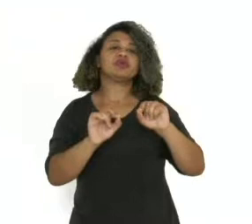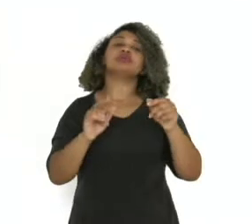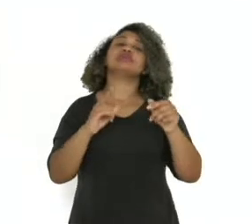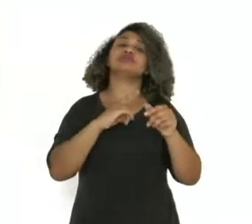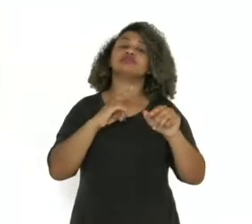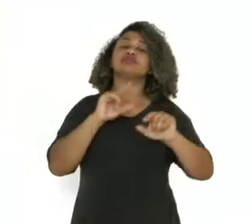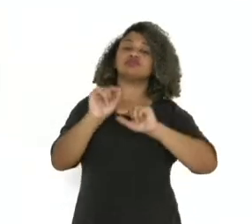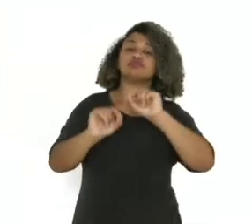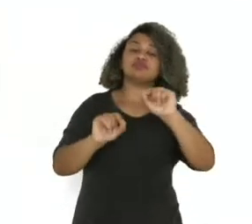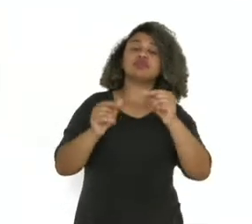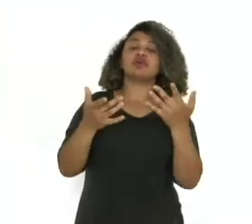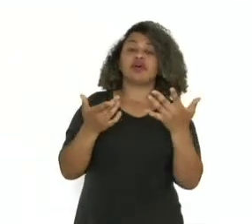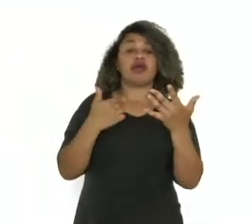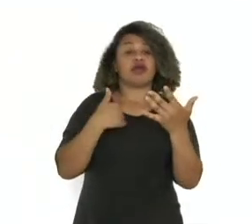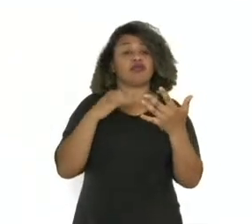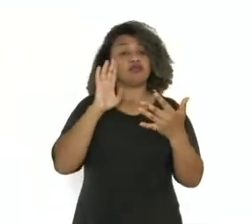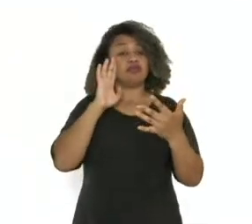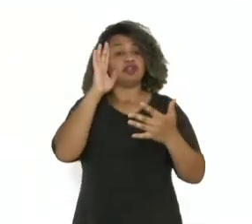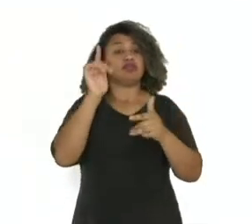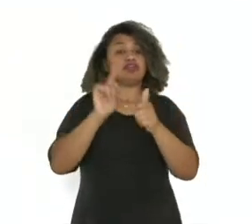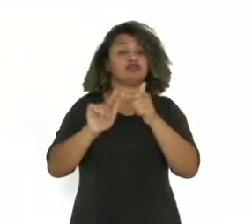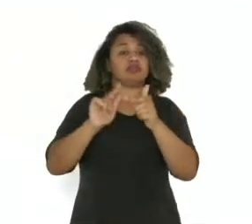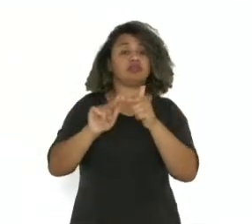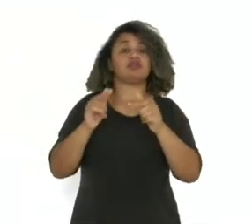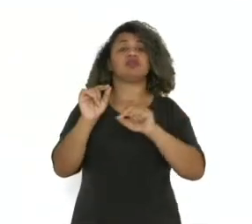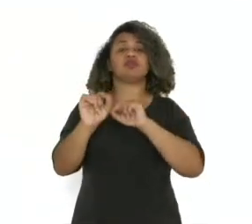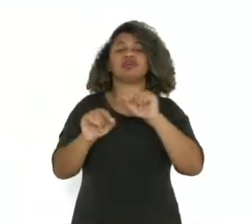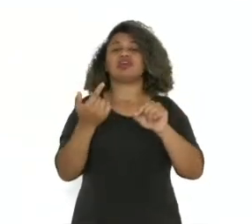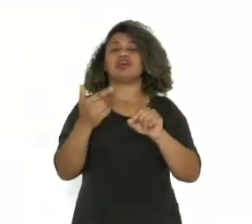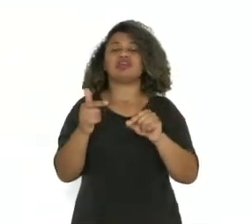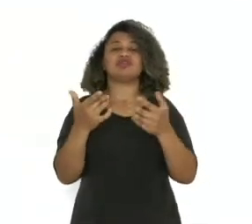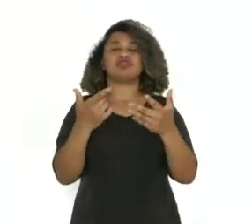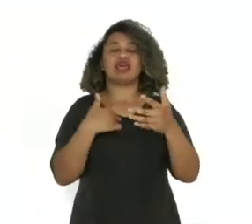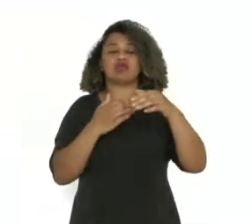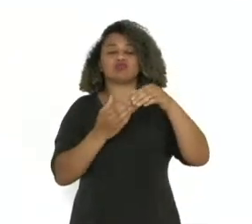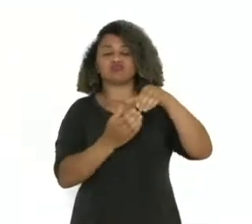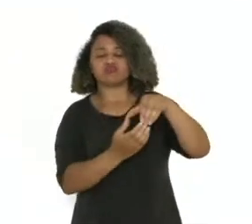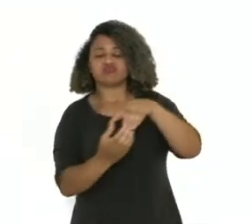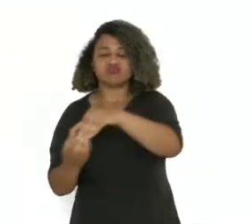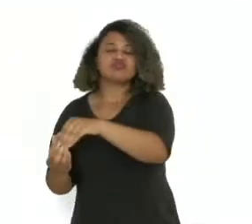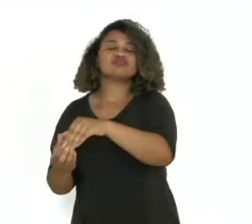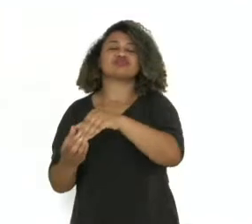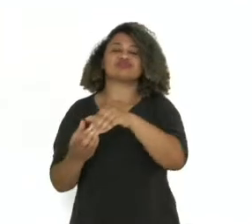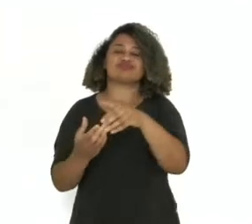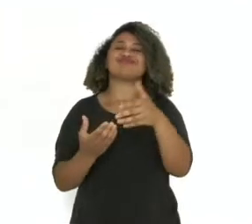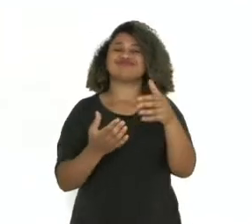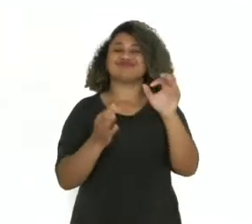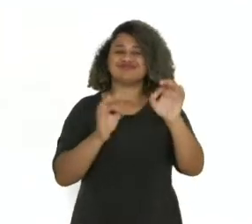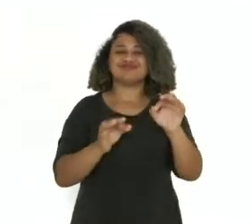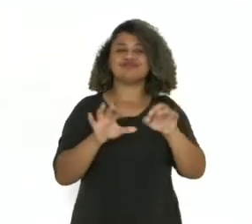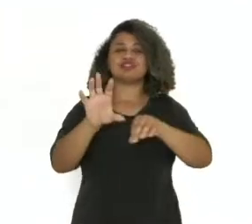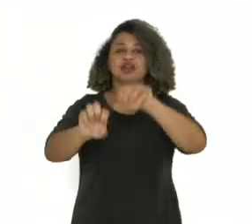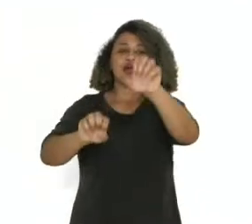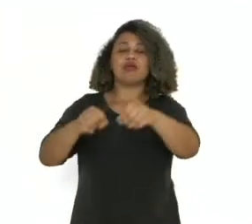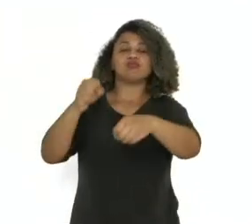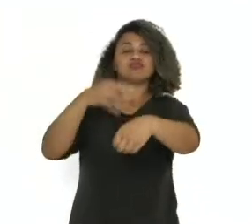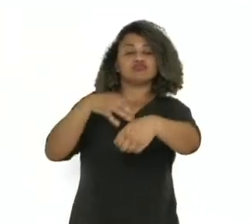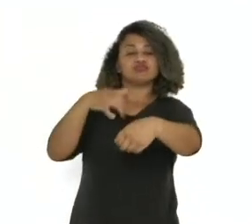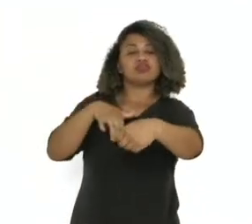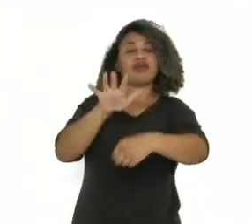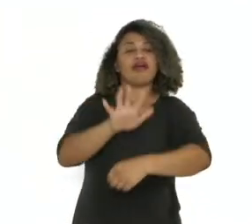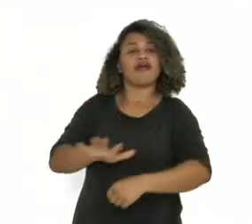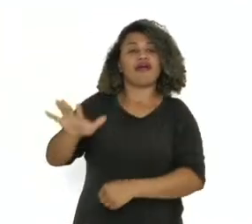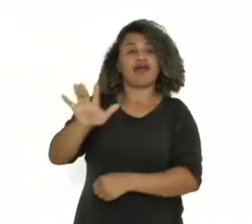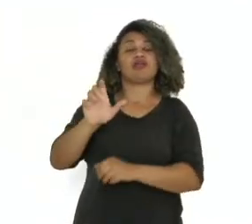Entre eles ali nós destacamos a falta de rede de esgoto e coleta de lixo em todas as áreas. Isso